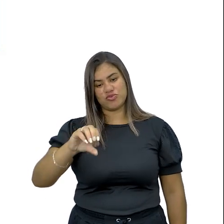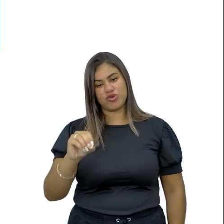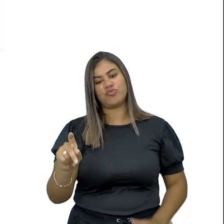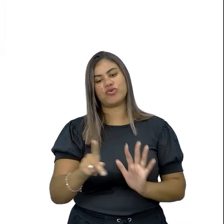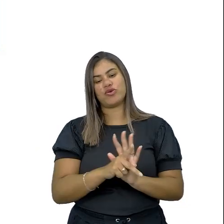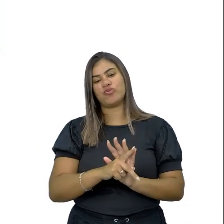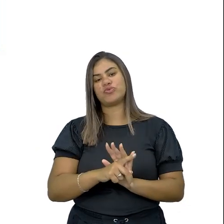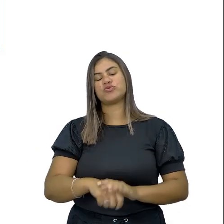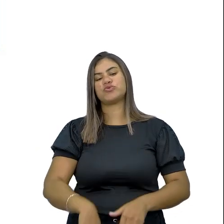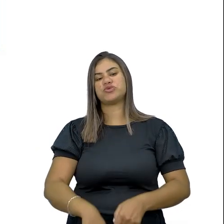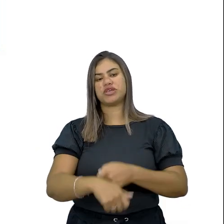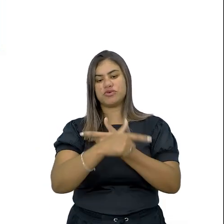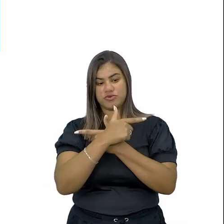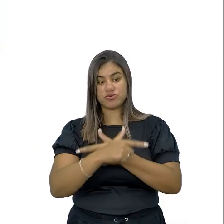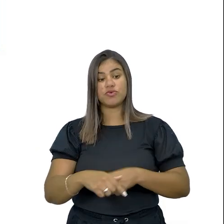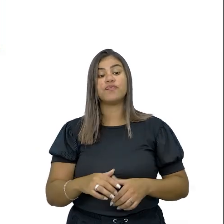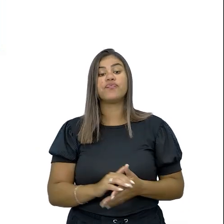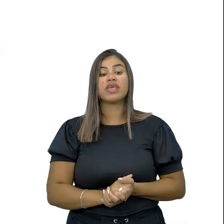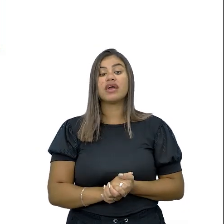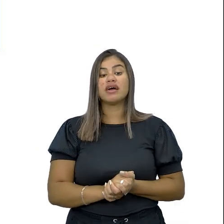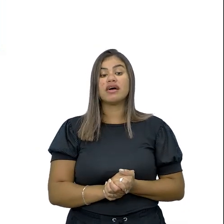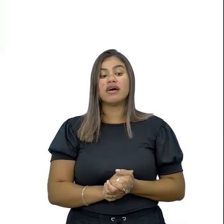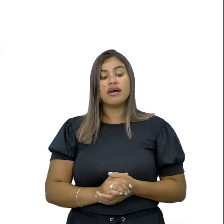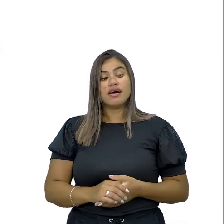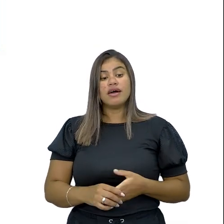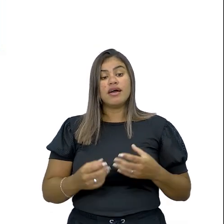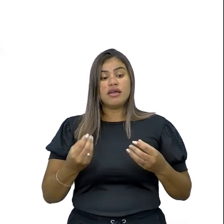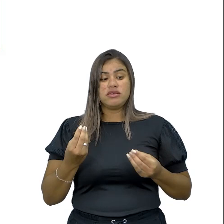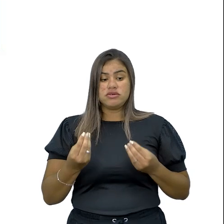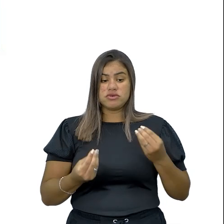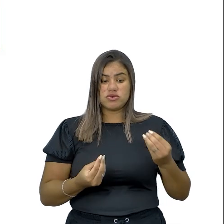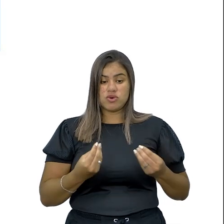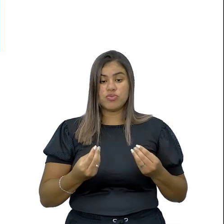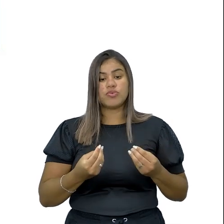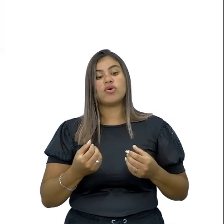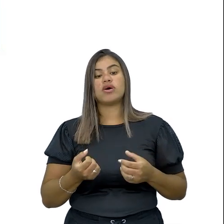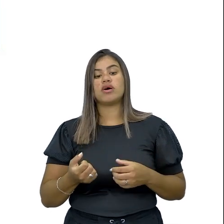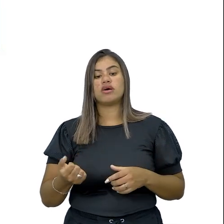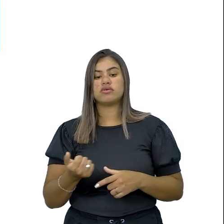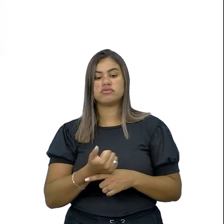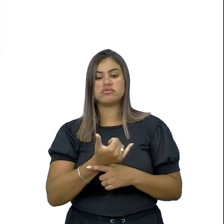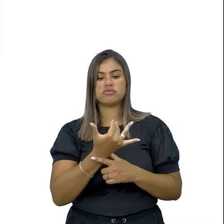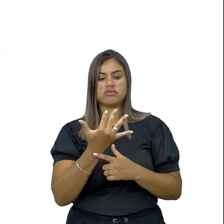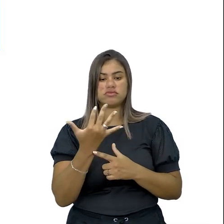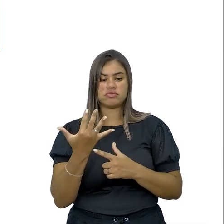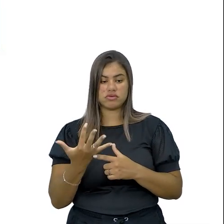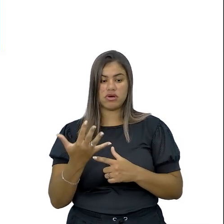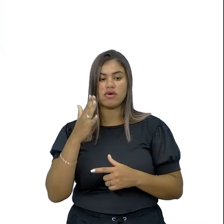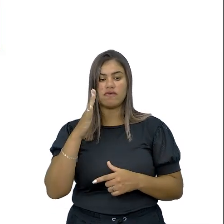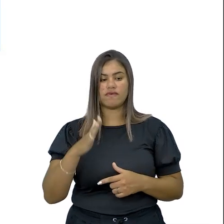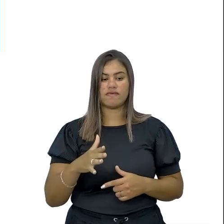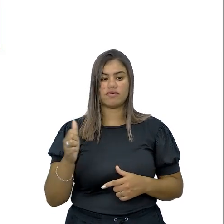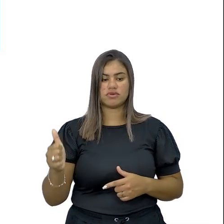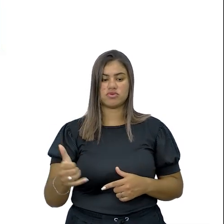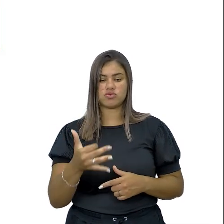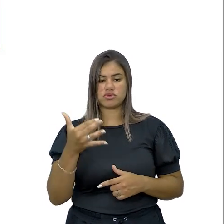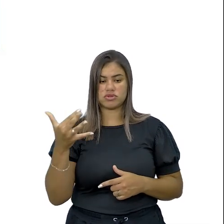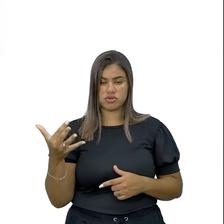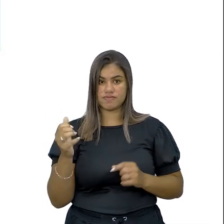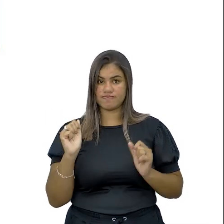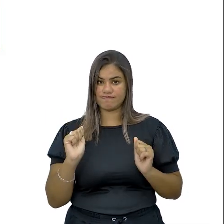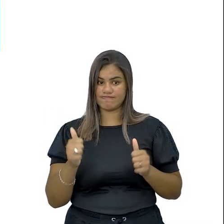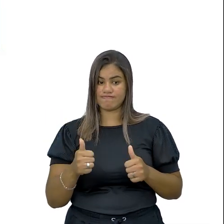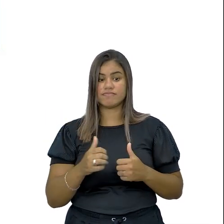expressões algébricas, né, a fatoração e produtos notáveis, resolução de equações polinomiais do segundo grau por meio de fatoração, tá